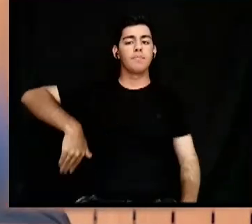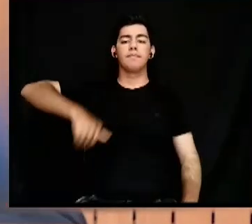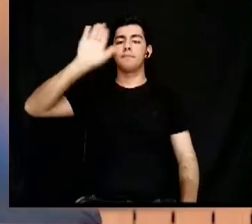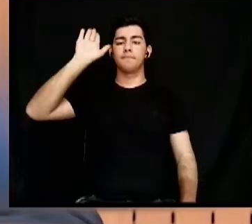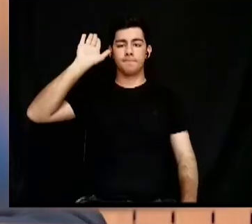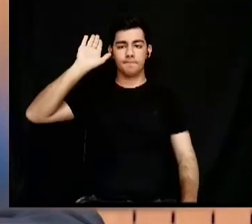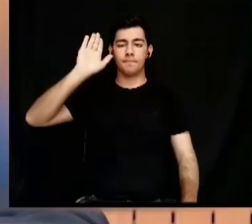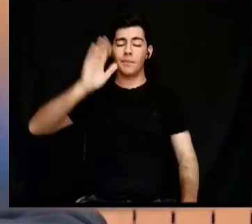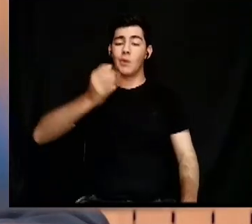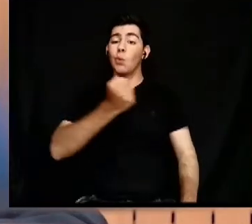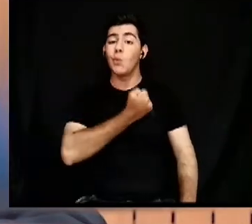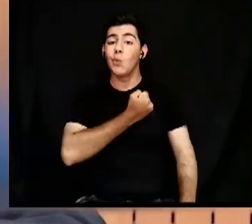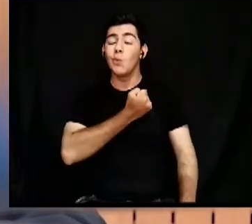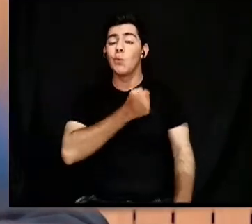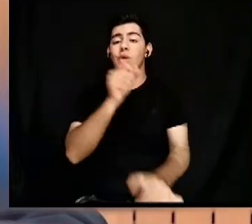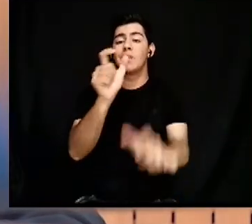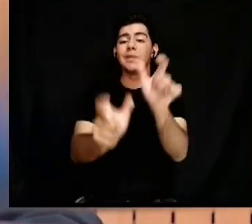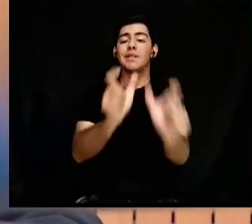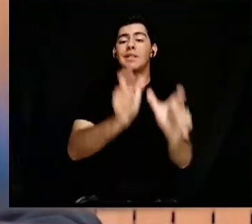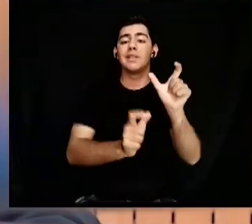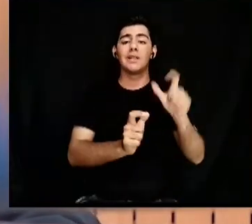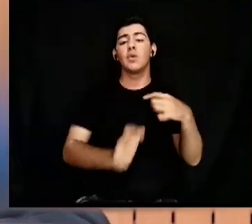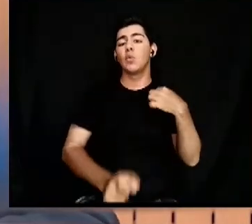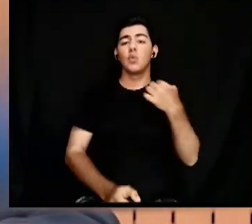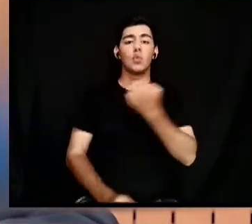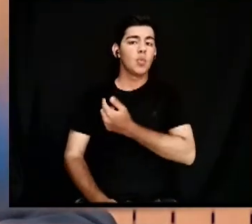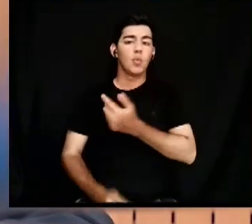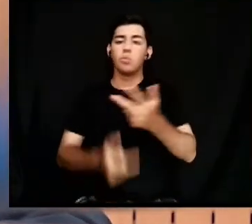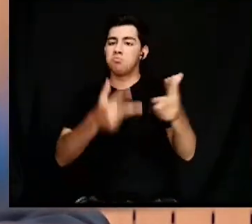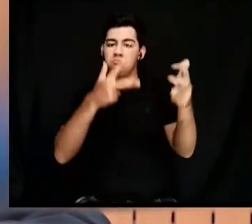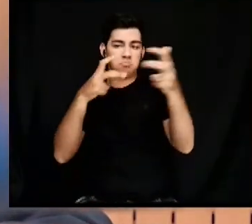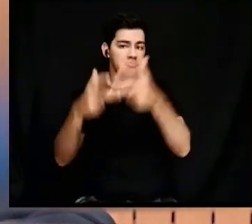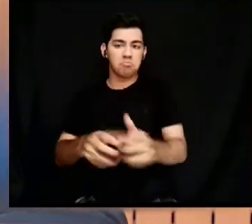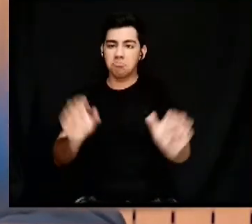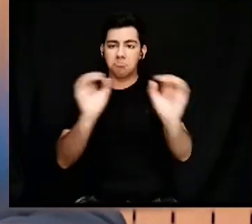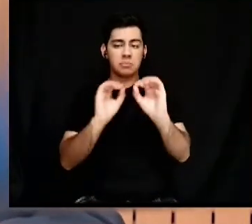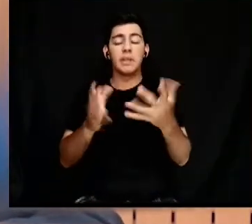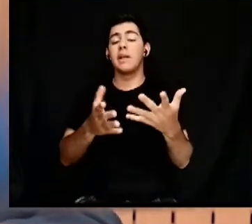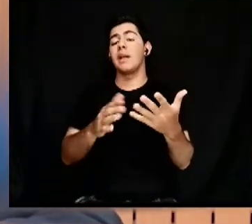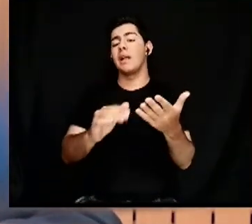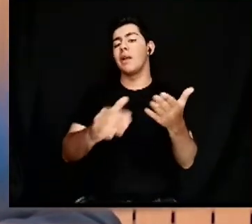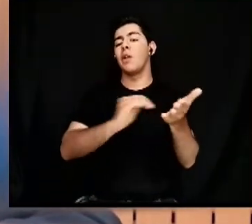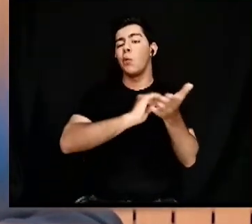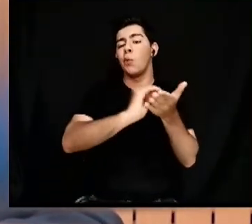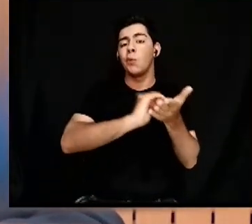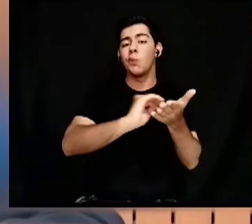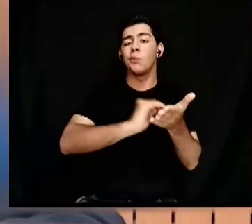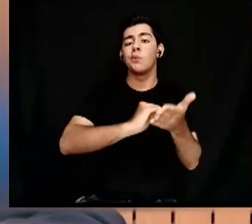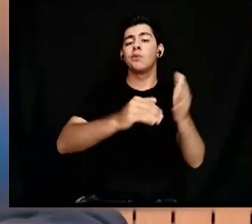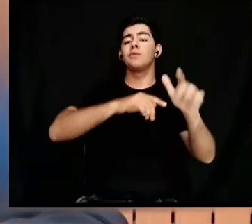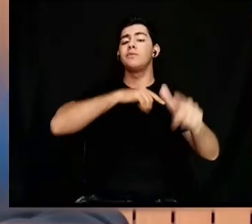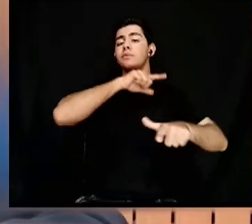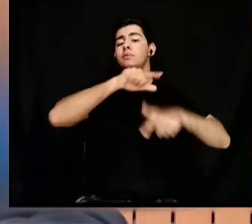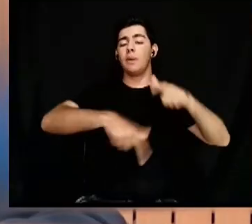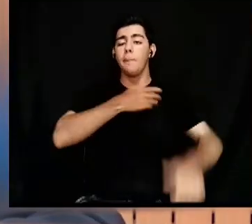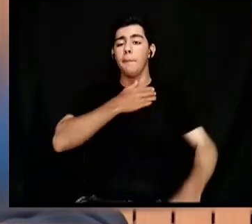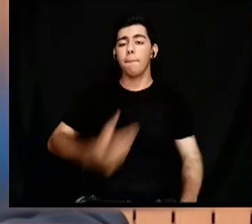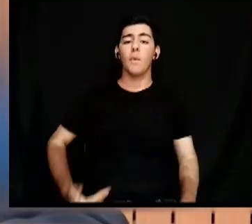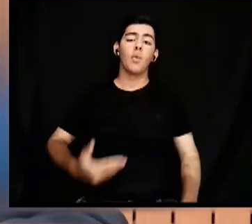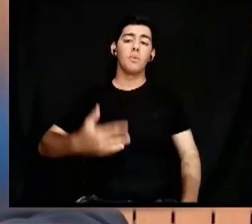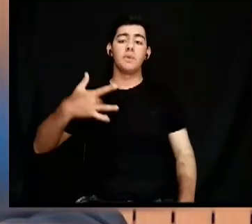gente não vê isso acompanhado em número de serviço público, de centros de saúde, de escola.